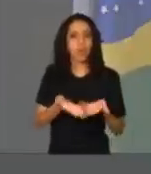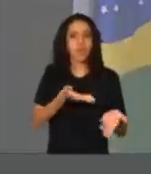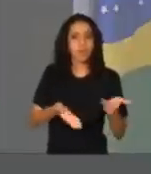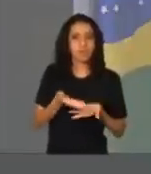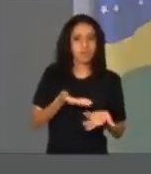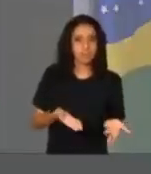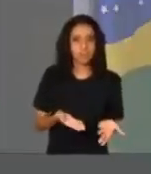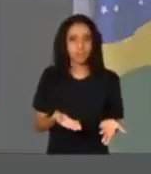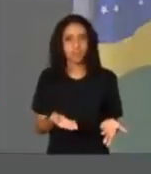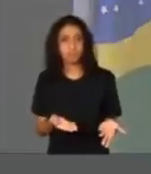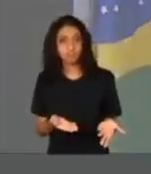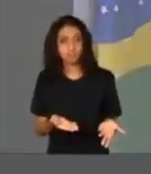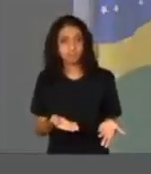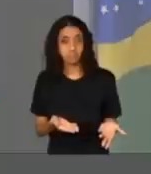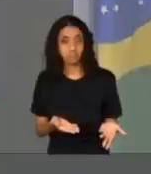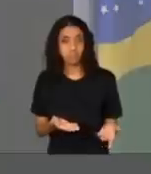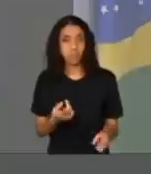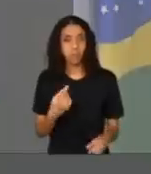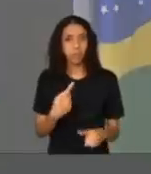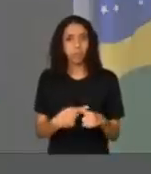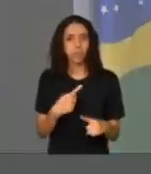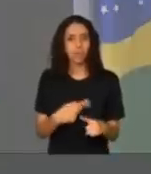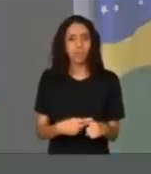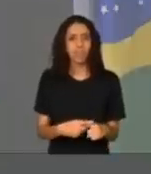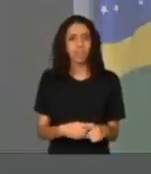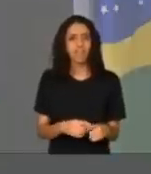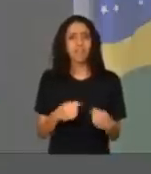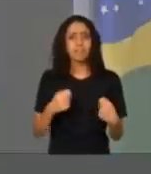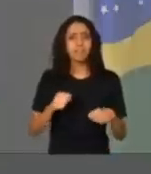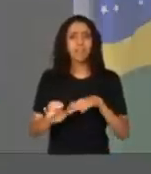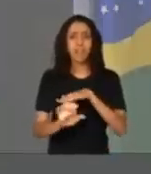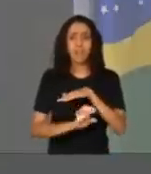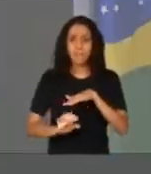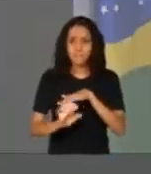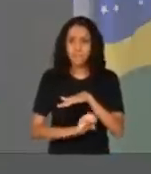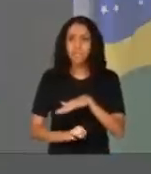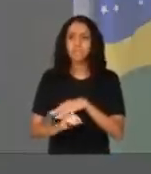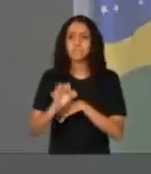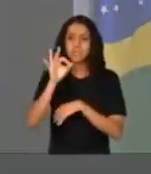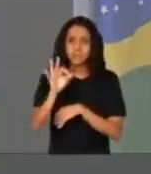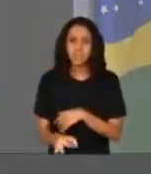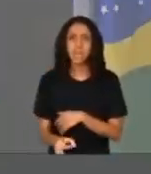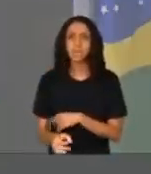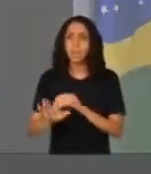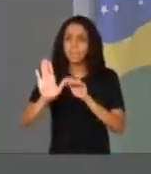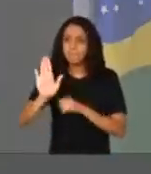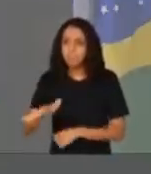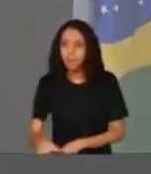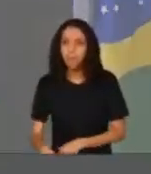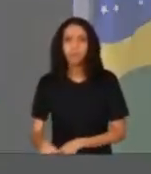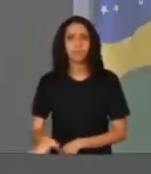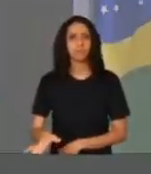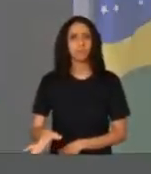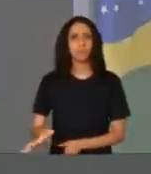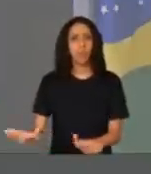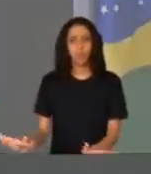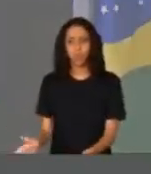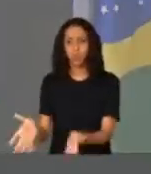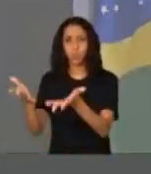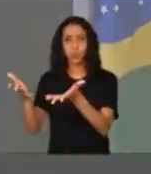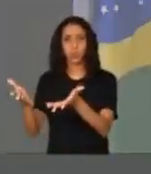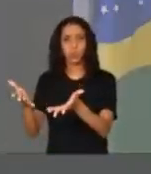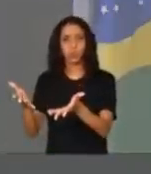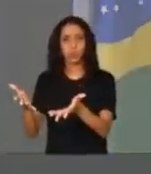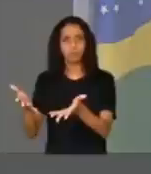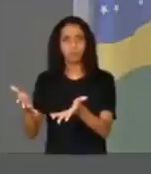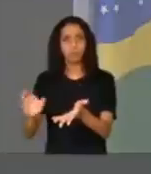de ser uma competição entre quem mais produz com mais eficiência, quem produz o produto mais barato e de maior qualidade, para ser uma